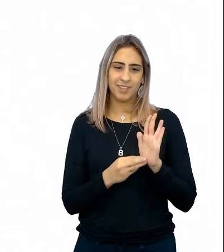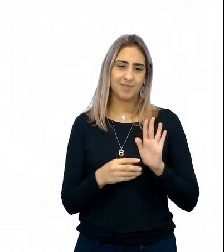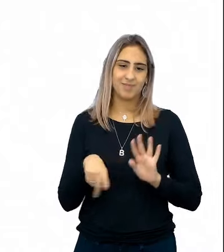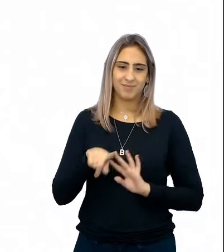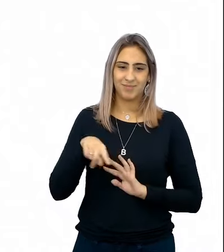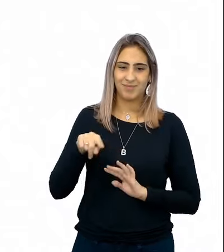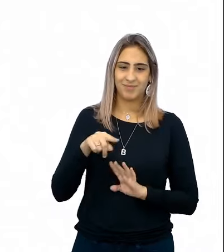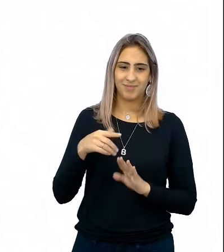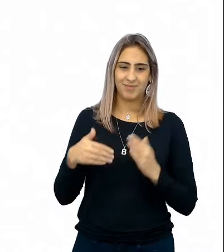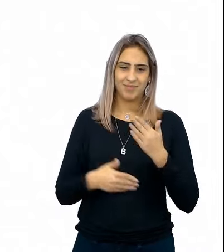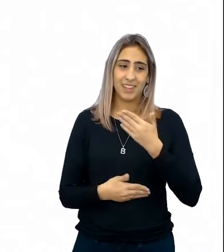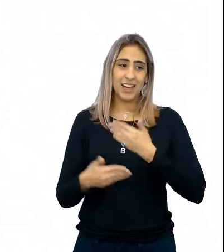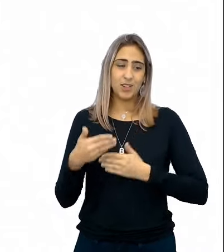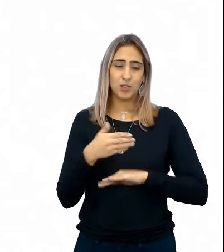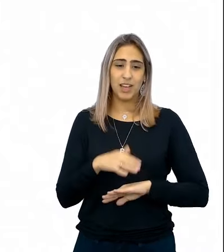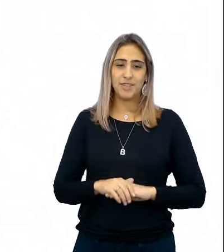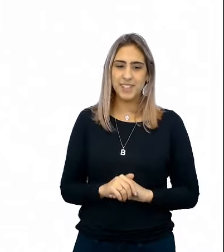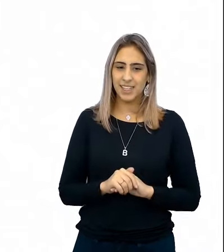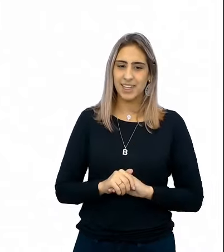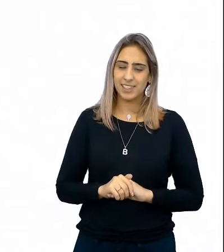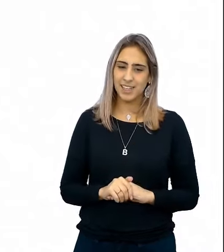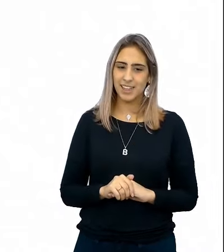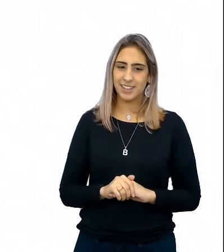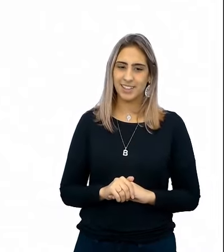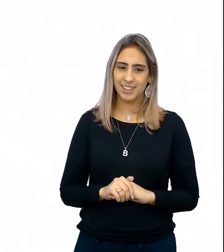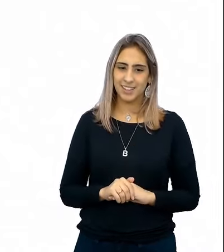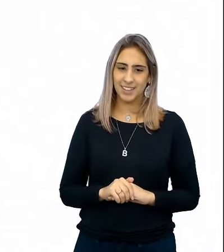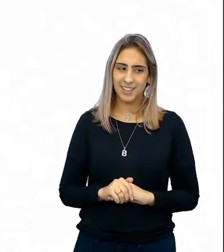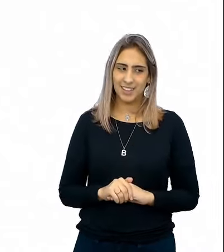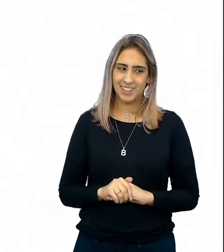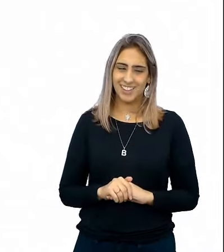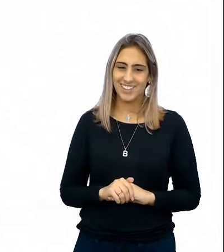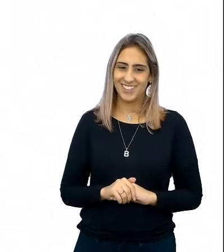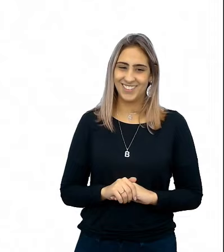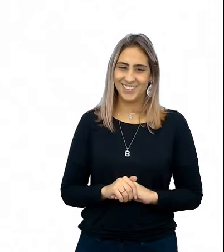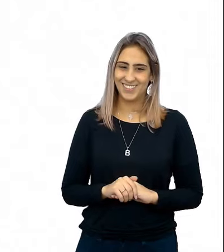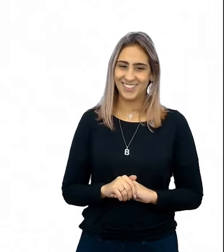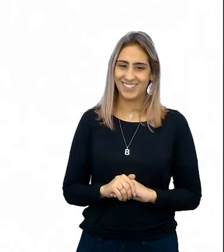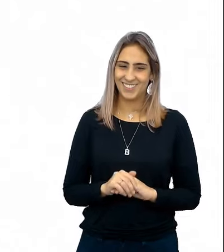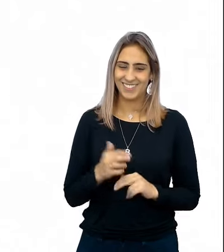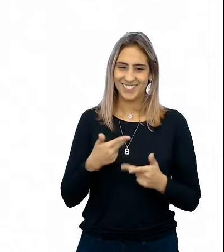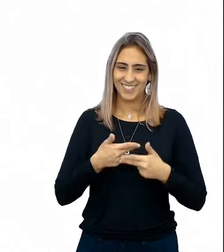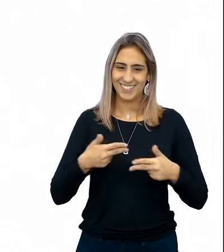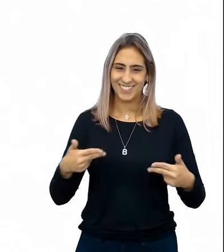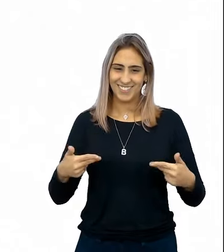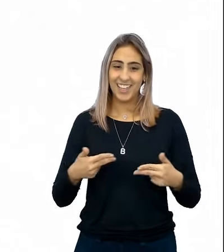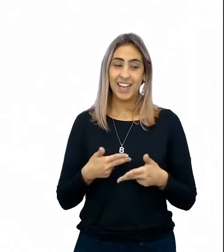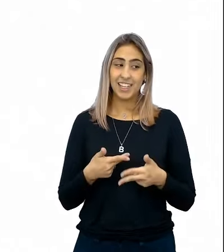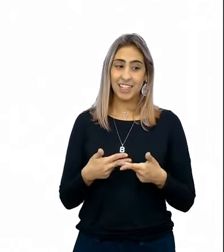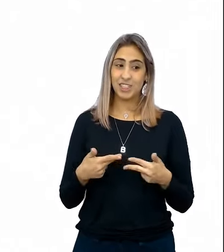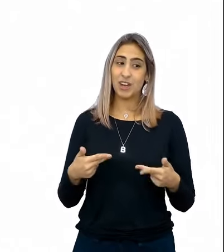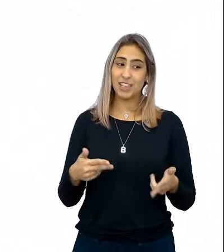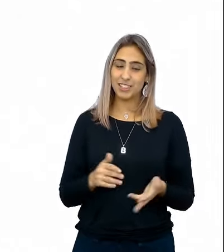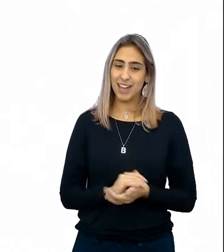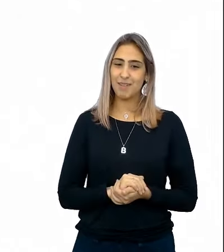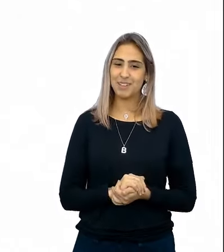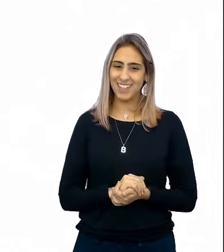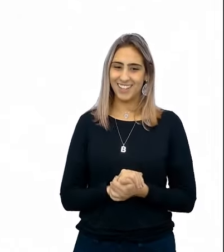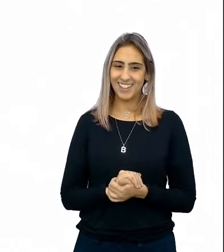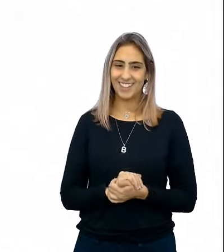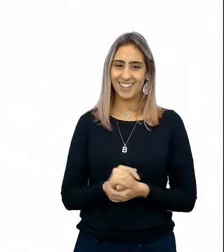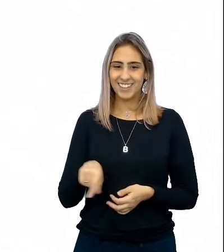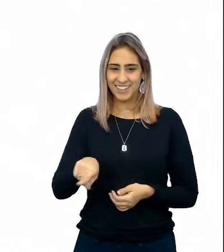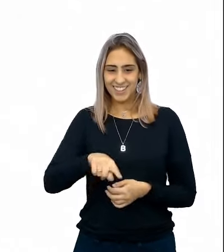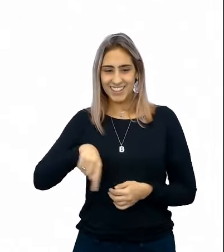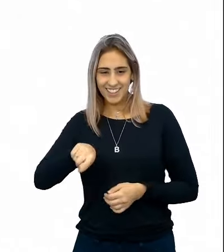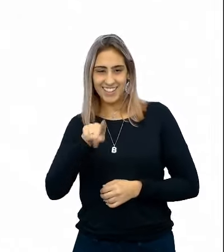chamar a atenção disso. Às vezes é tão óbvio, mas é bom que a gente discuta sobre isso, porque